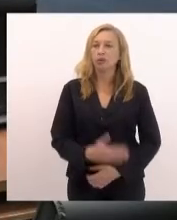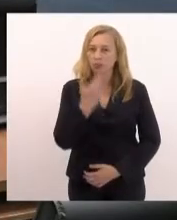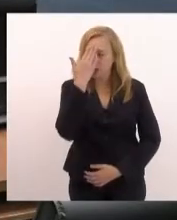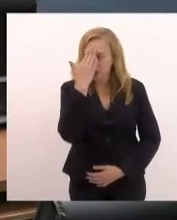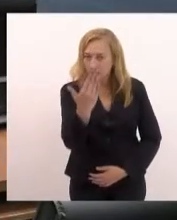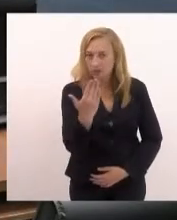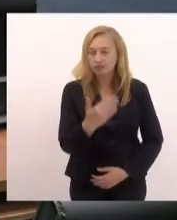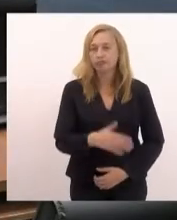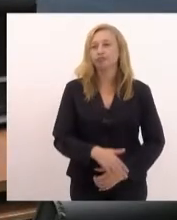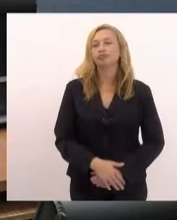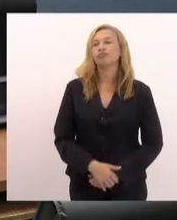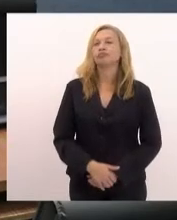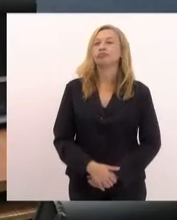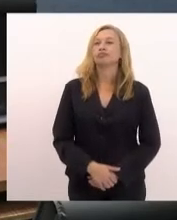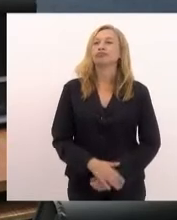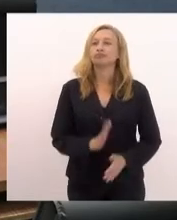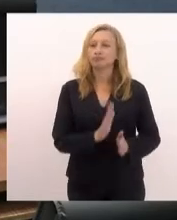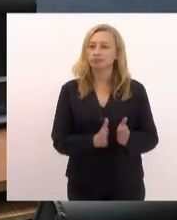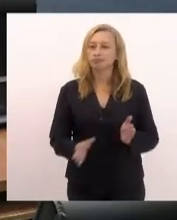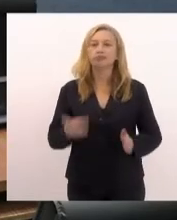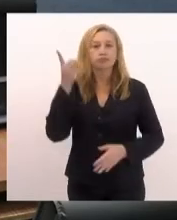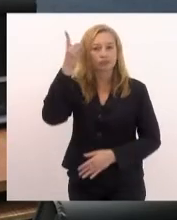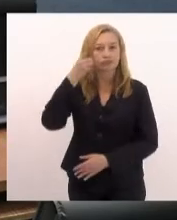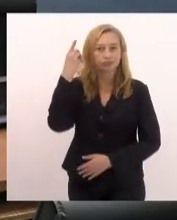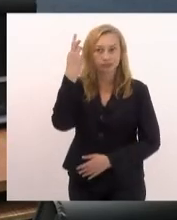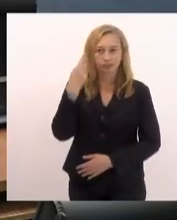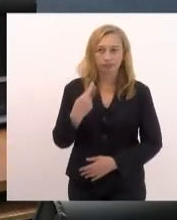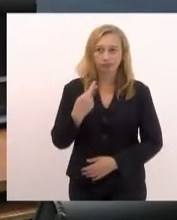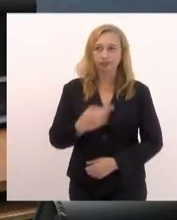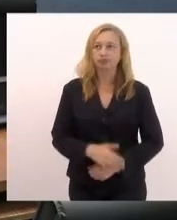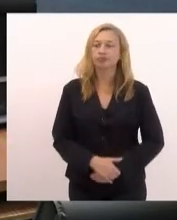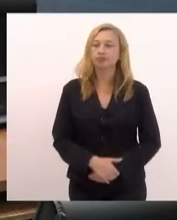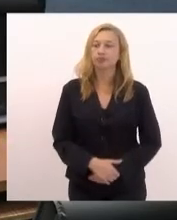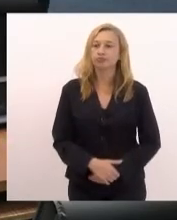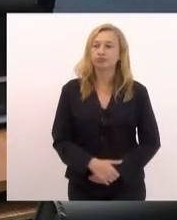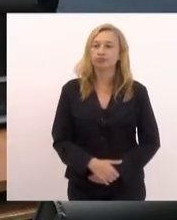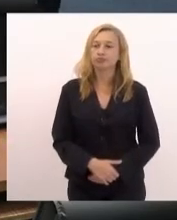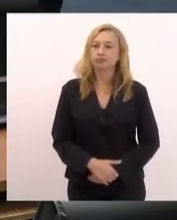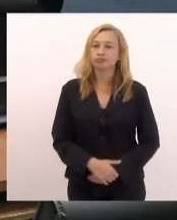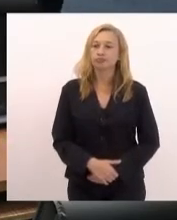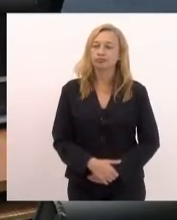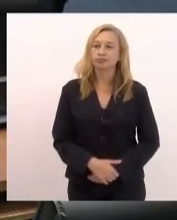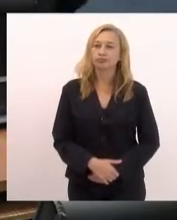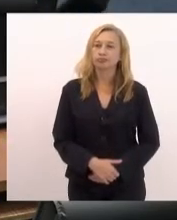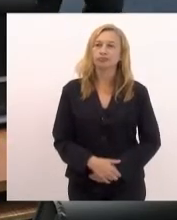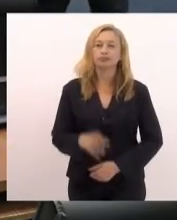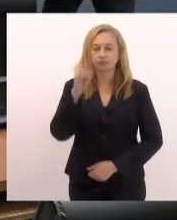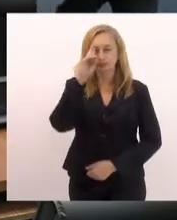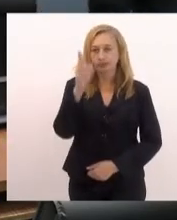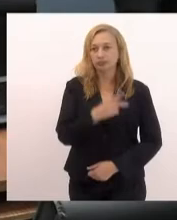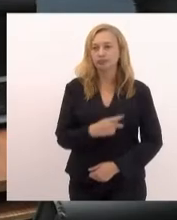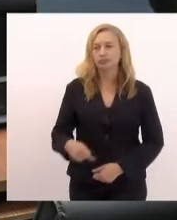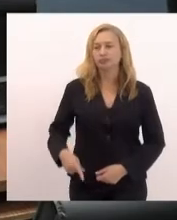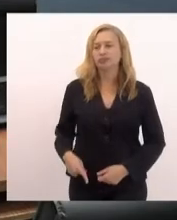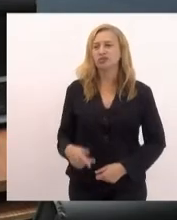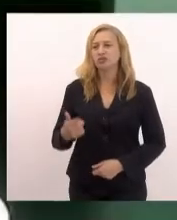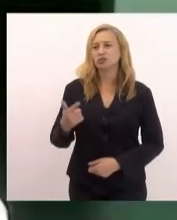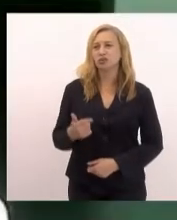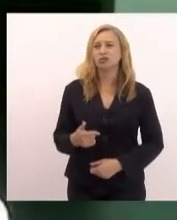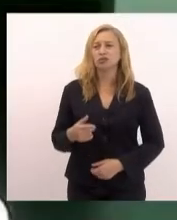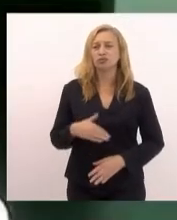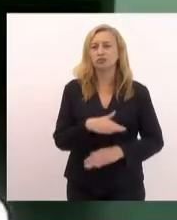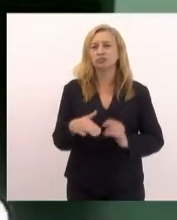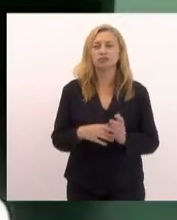Obrigado. Obrigado. Pela ordem, deputada Renata Souza. Deputada Renata Souza. Pela ordem, presidente. Senhor presidente, senhoras deputadas,